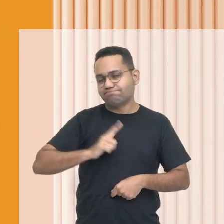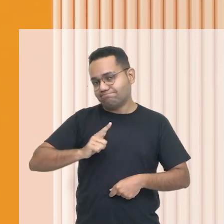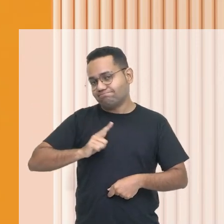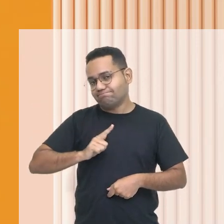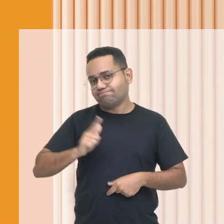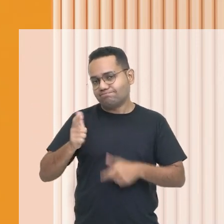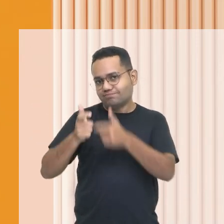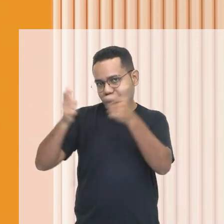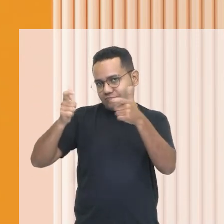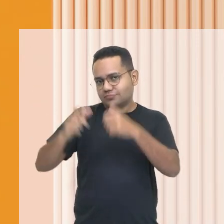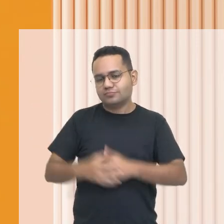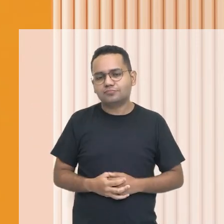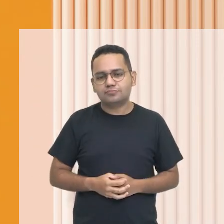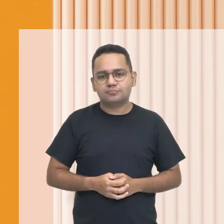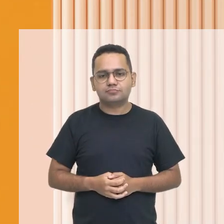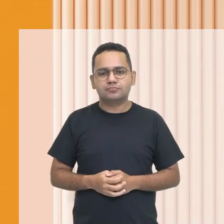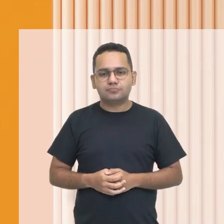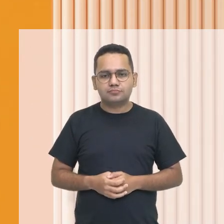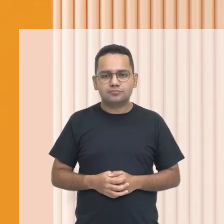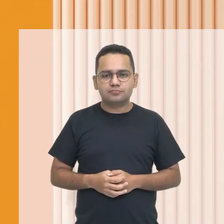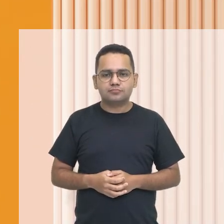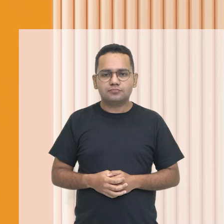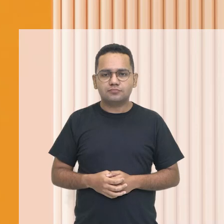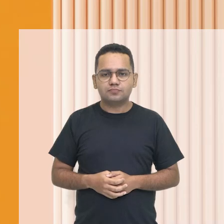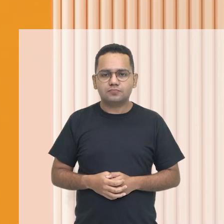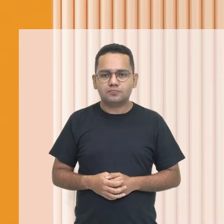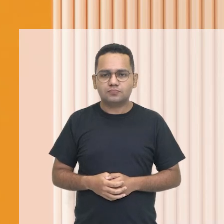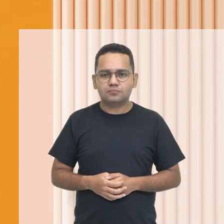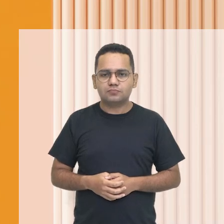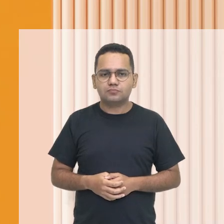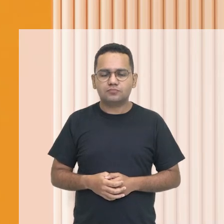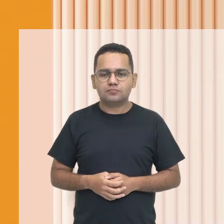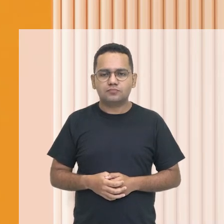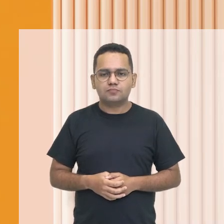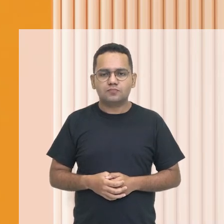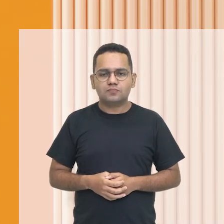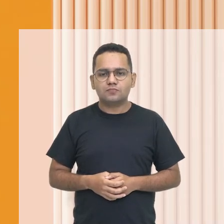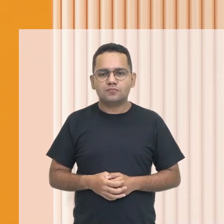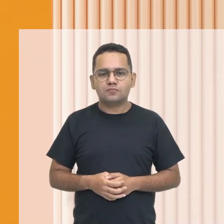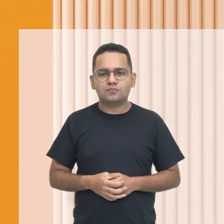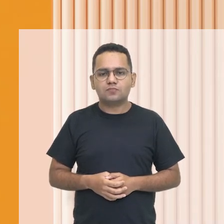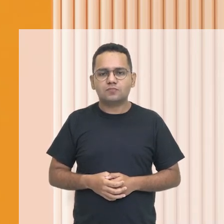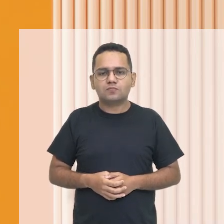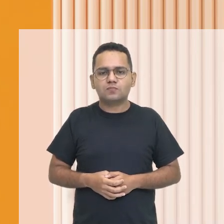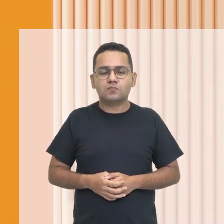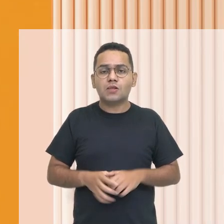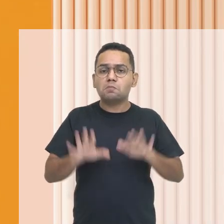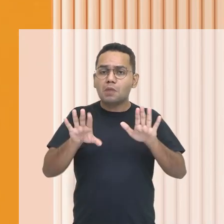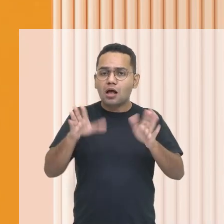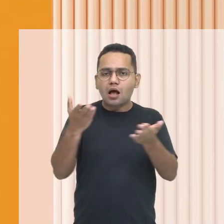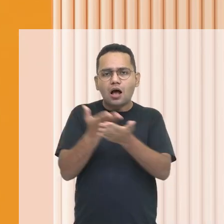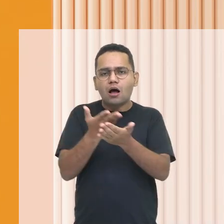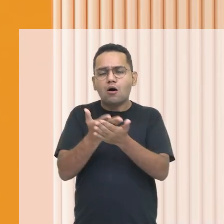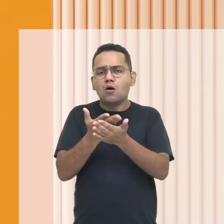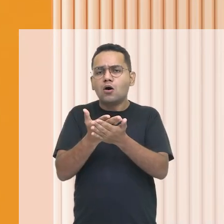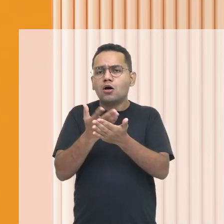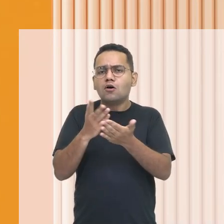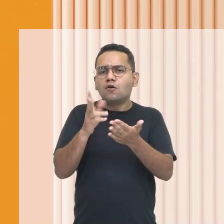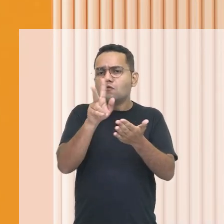falando, né, de um contexto histórico ligado principalmente às grandes